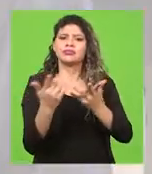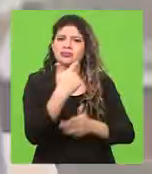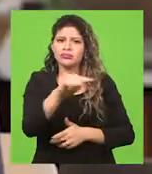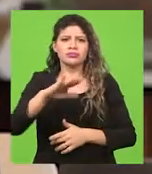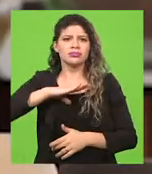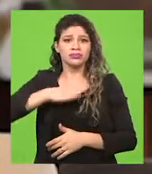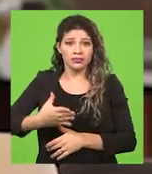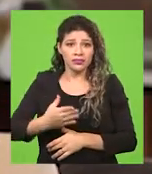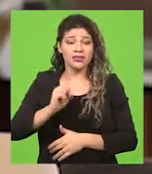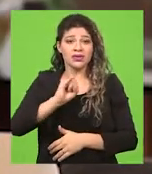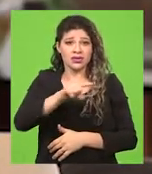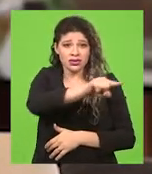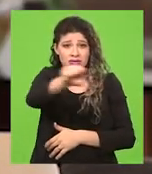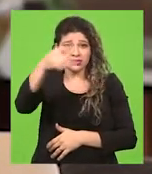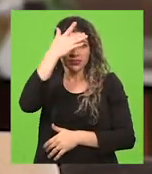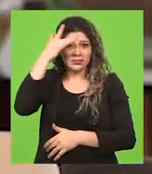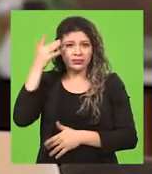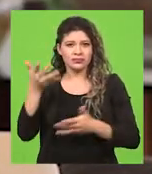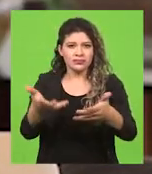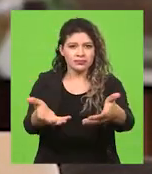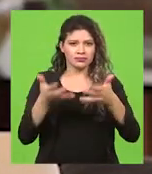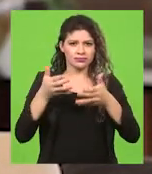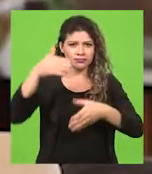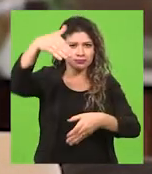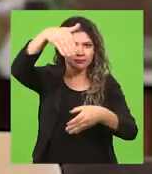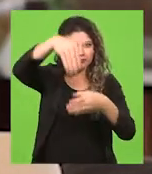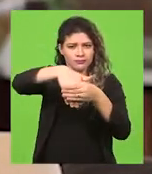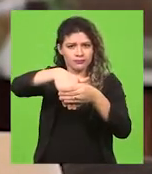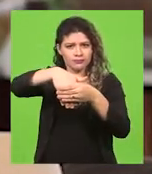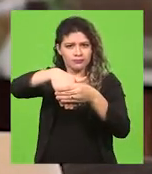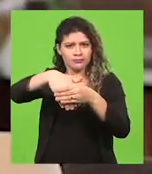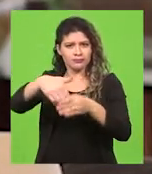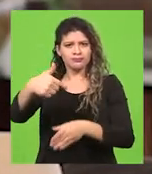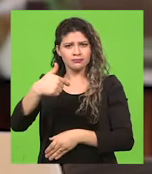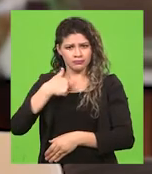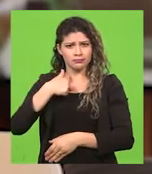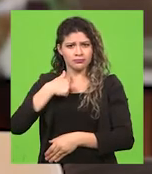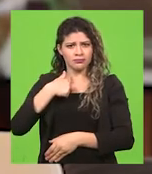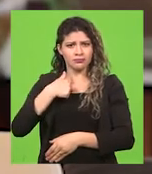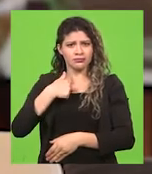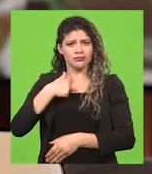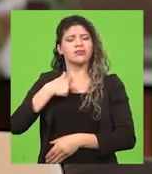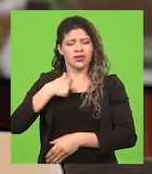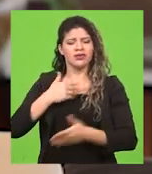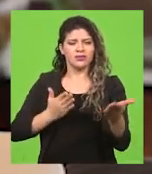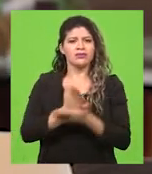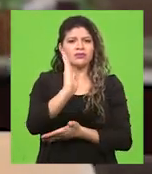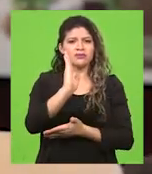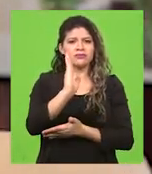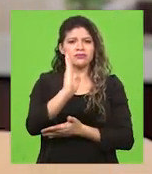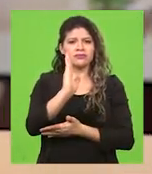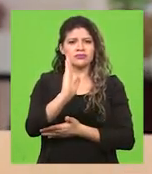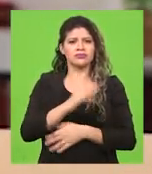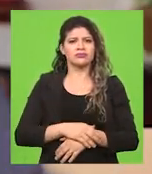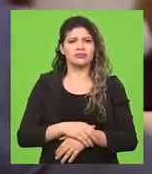de dizer. Se o povo quiser votar em mim e votarem, eu tomo